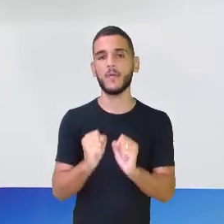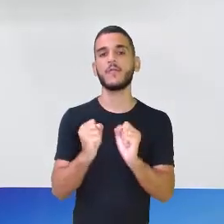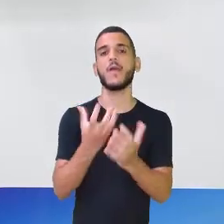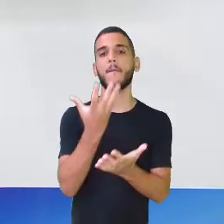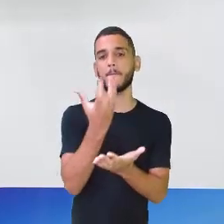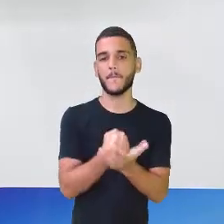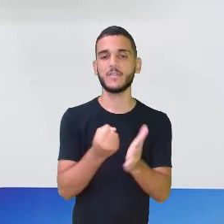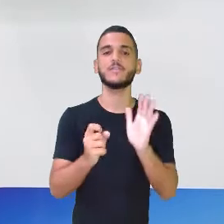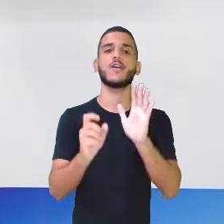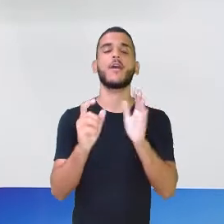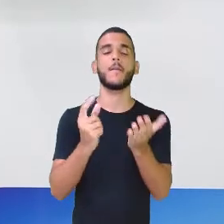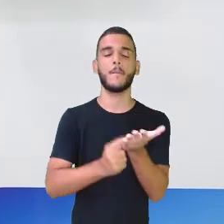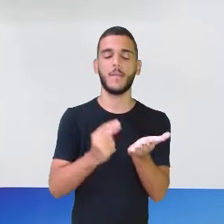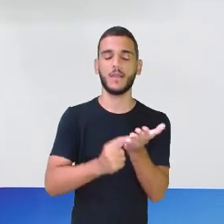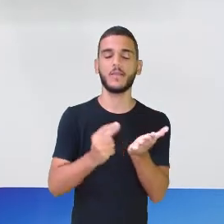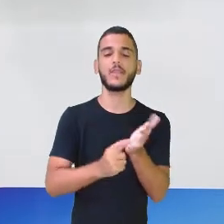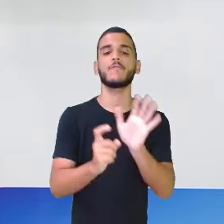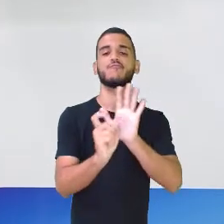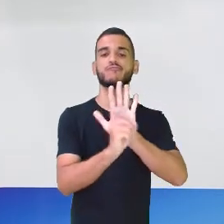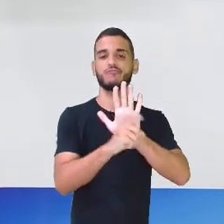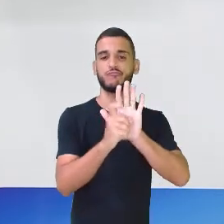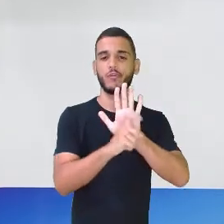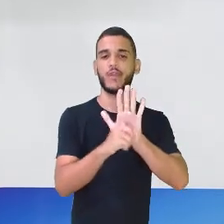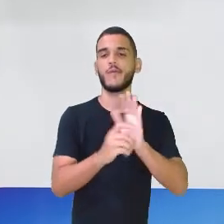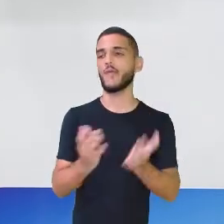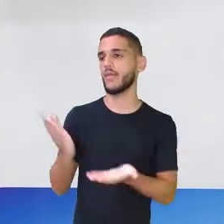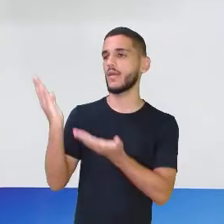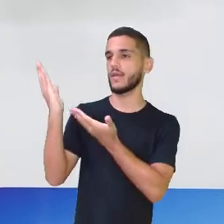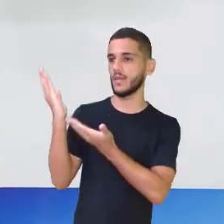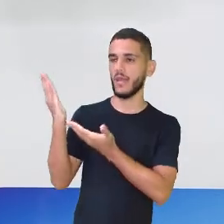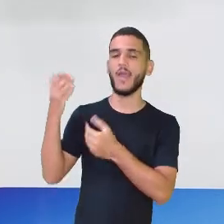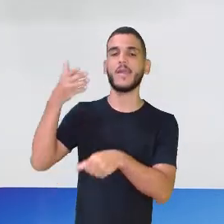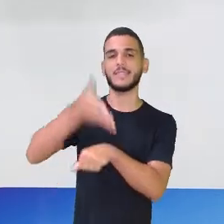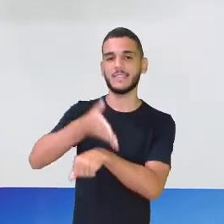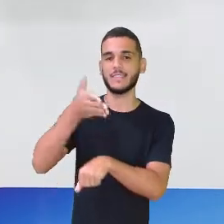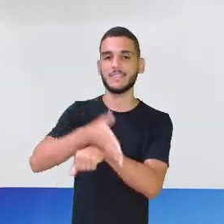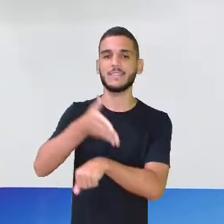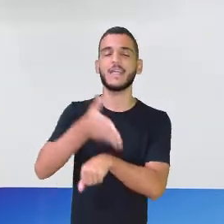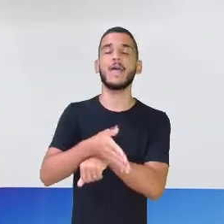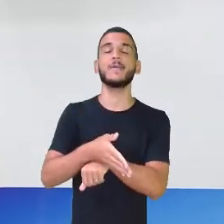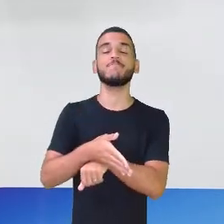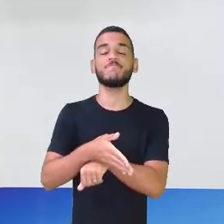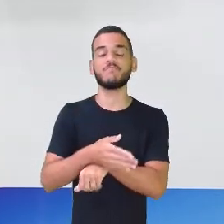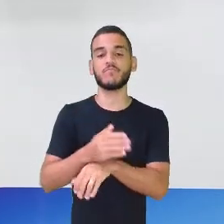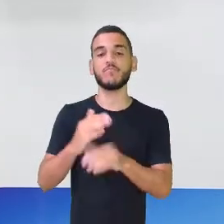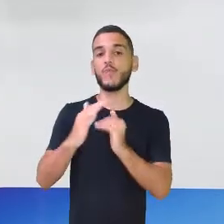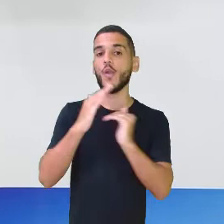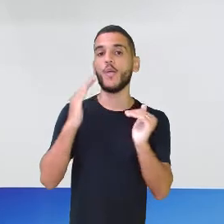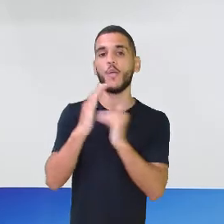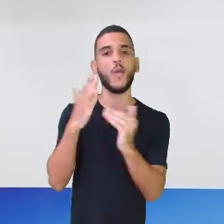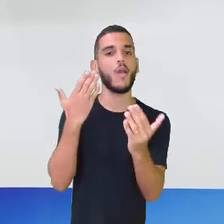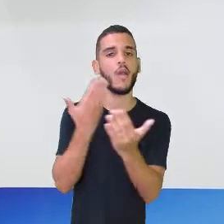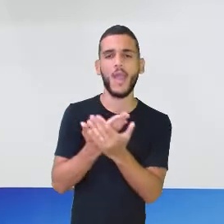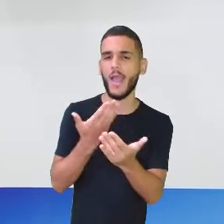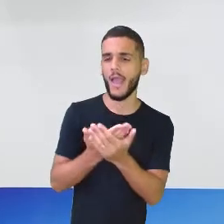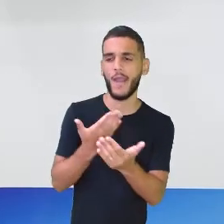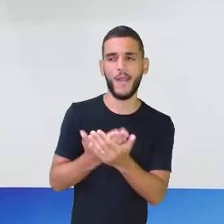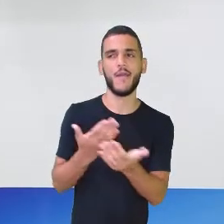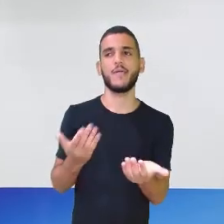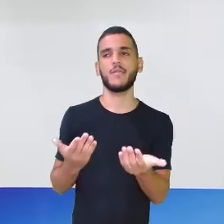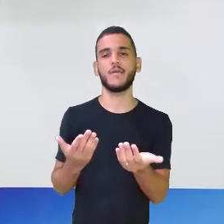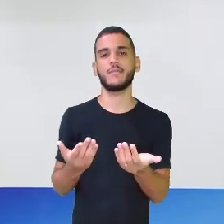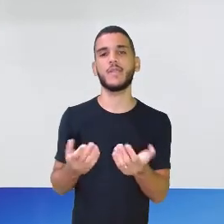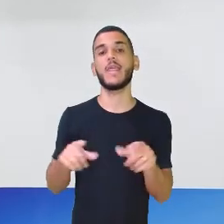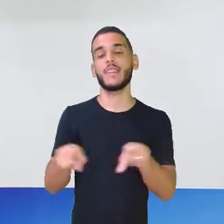aí na nossa tela e vão poder acessar todas as nossas aulas e, inclusive, conversar com a professora Kedma agora ali no